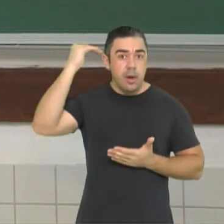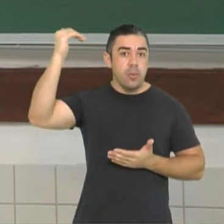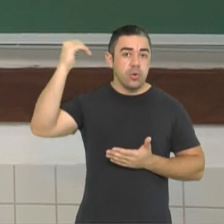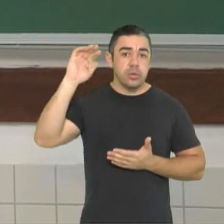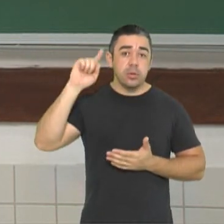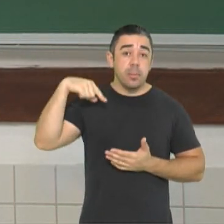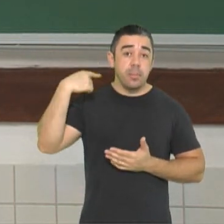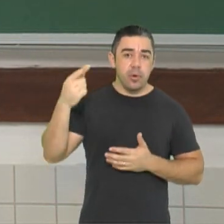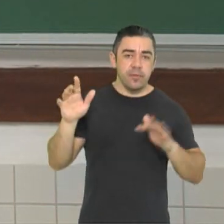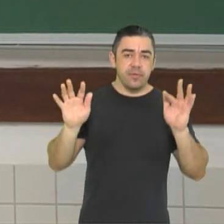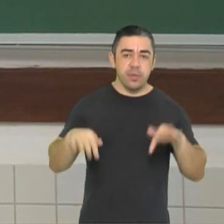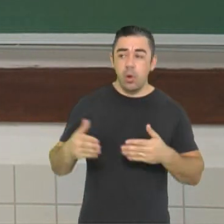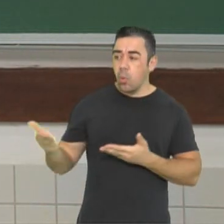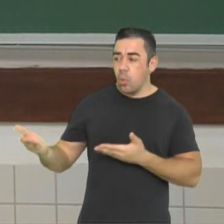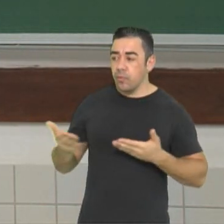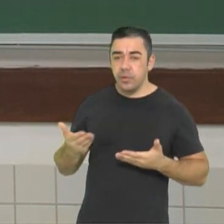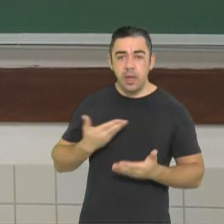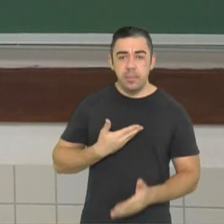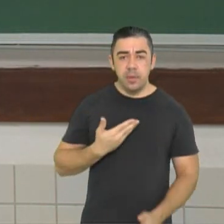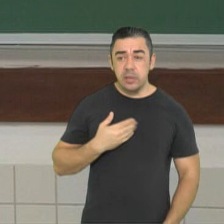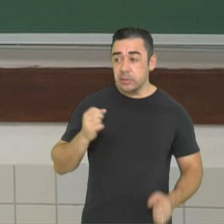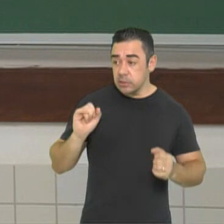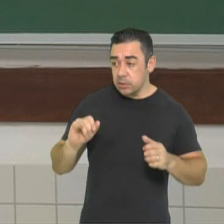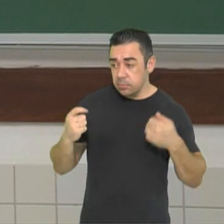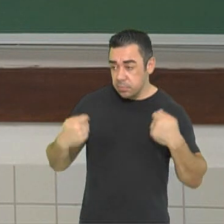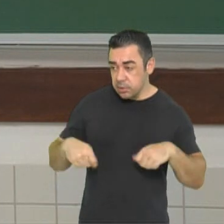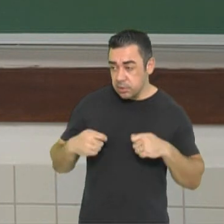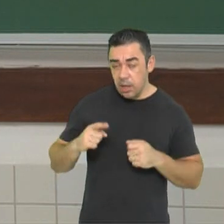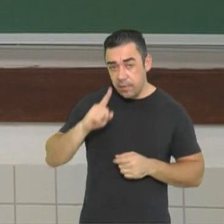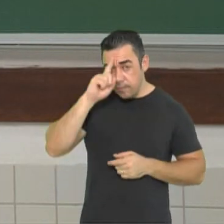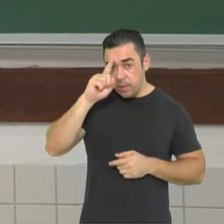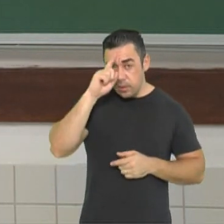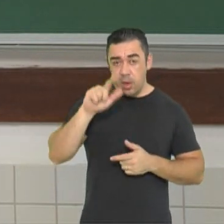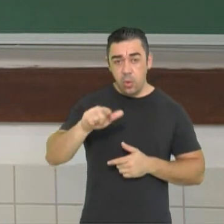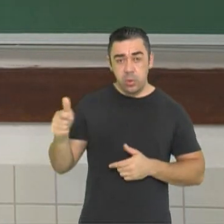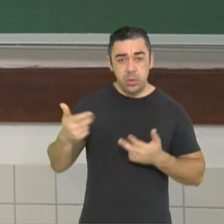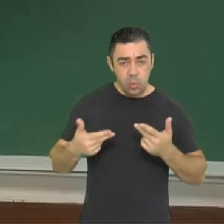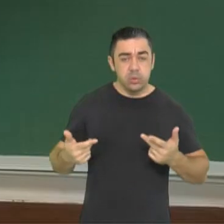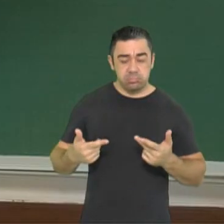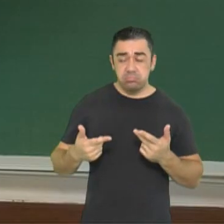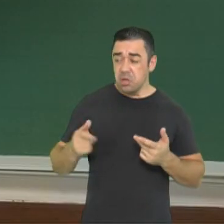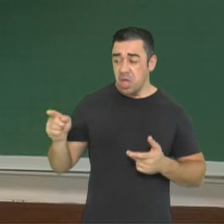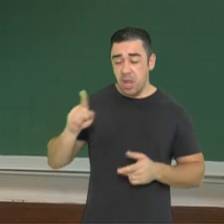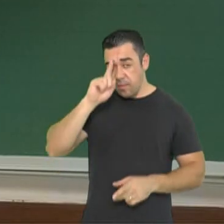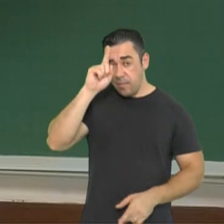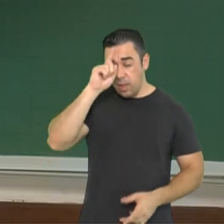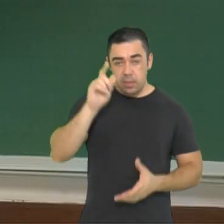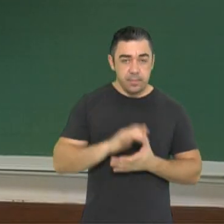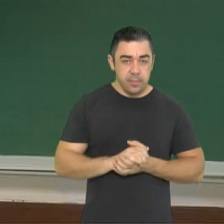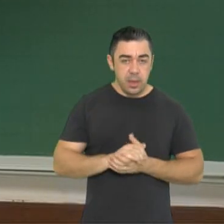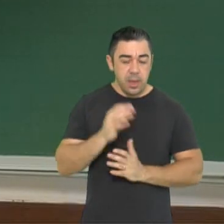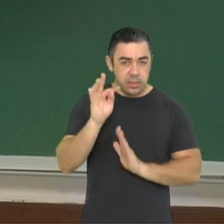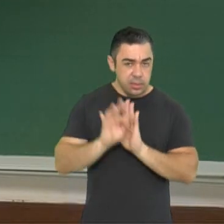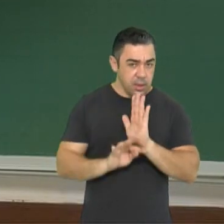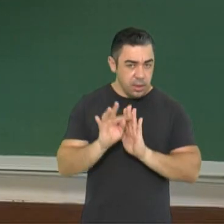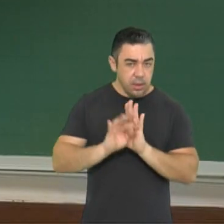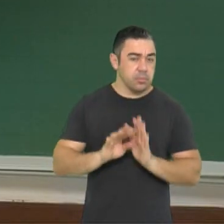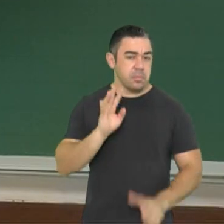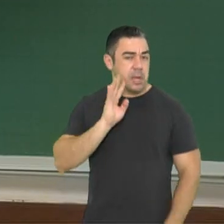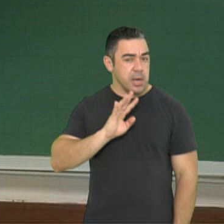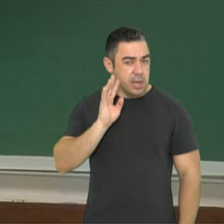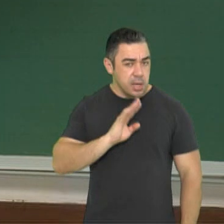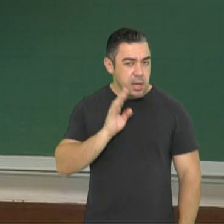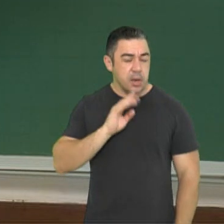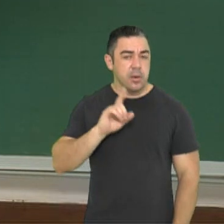final ele ainda faz um convite para o amigo que se precisar inventar outra coisa, ele inventa. Então é um texto bem